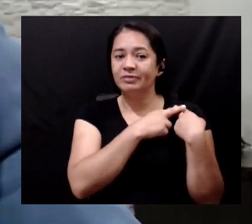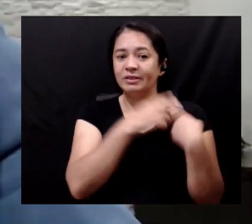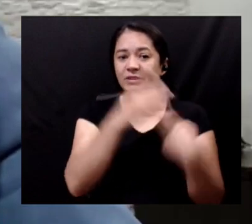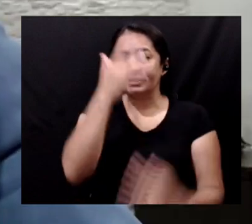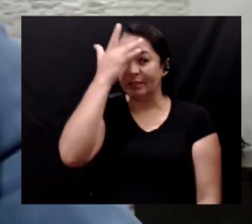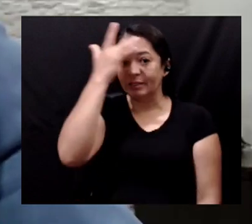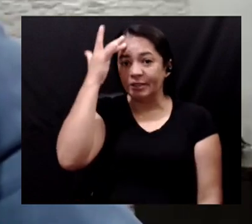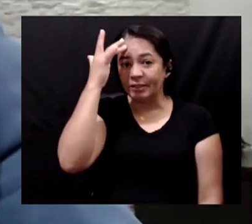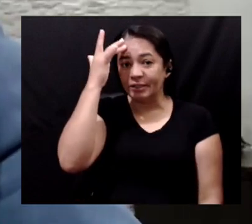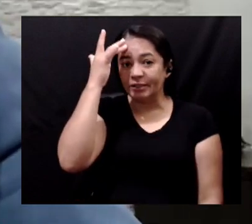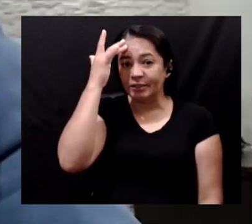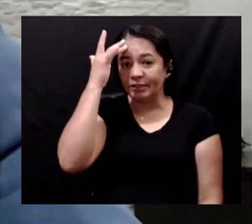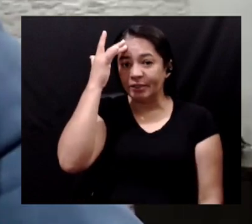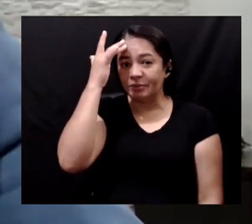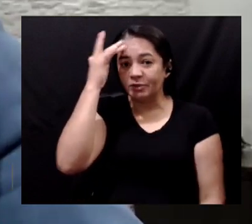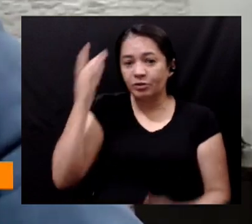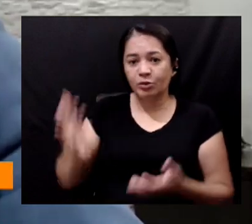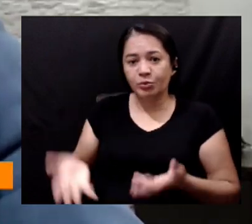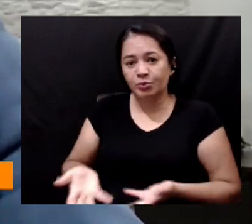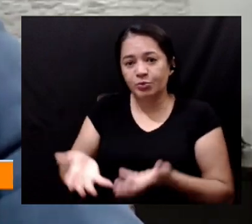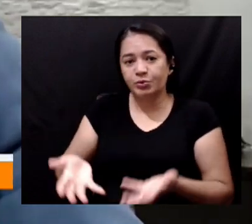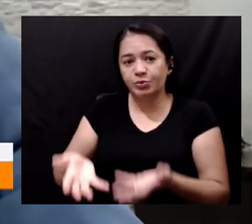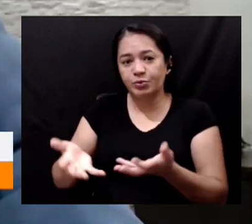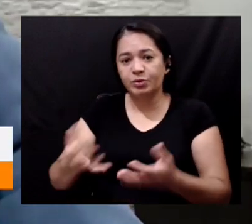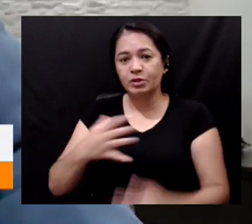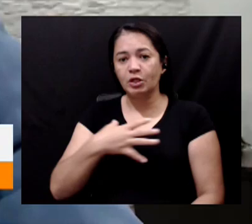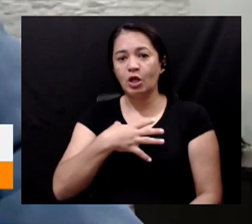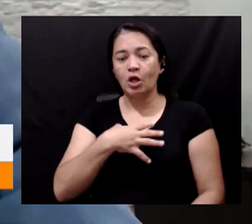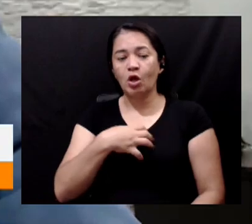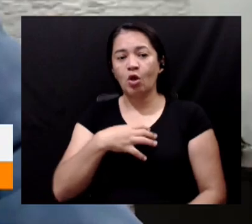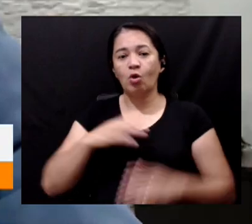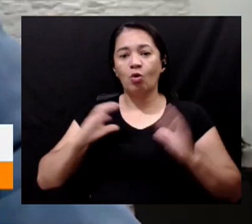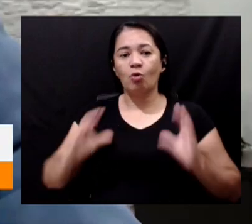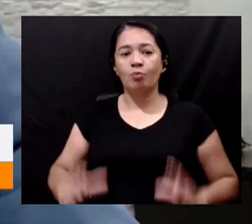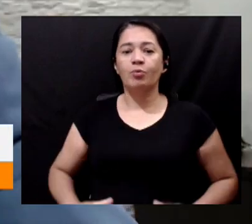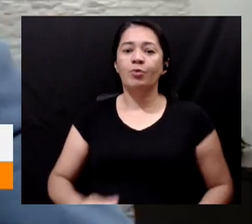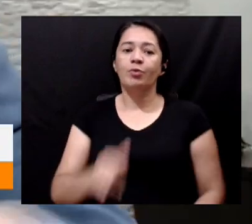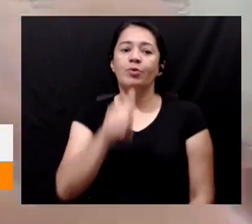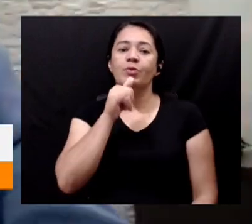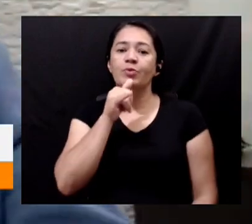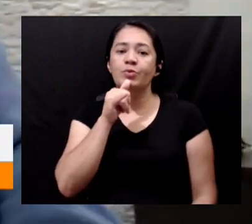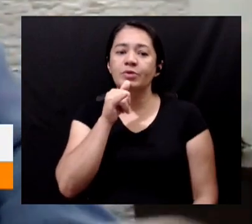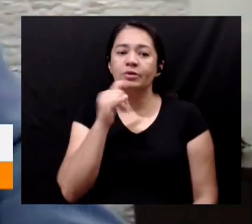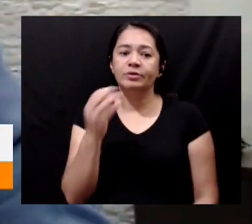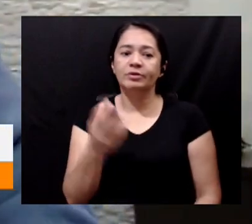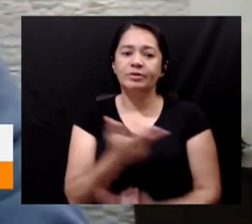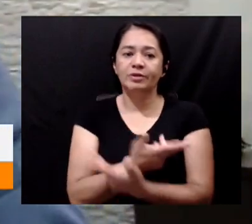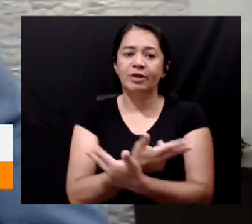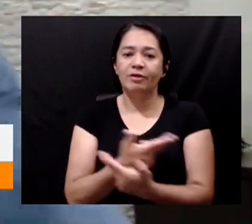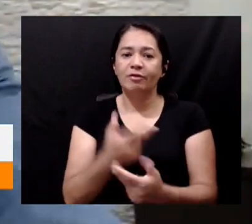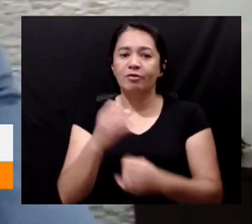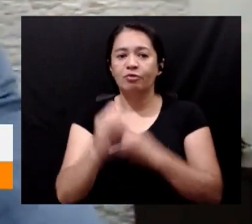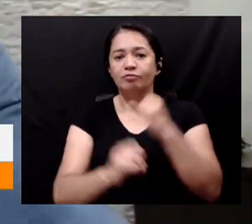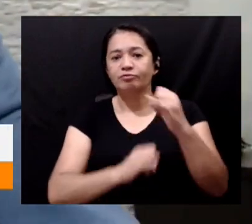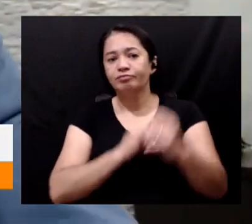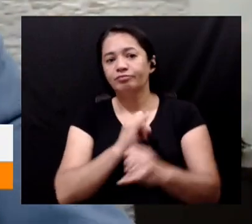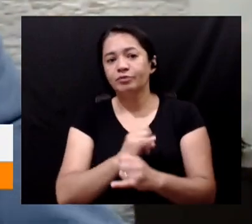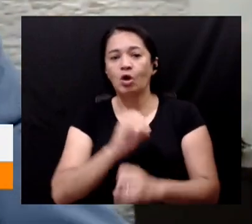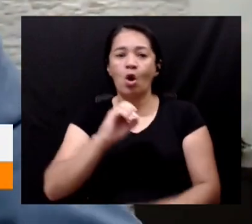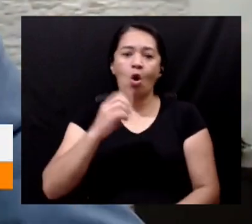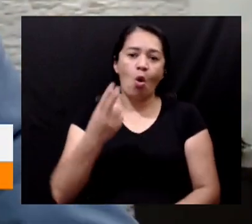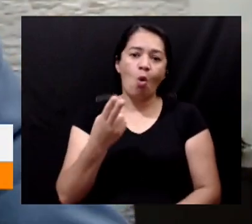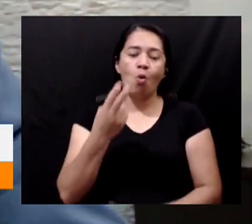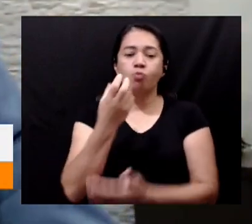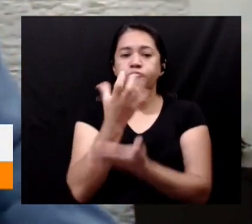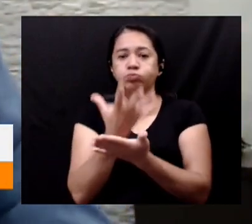induzindo, digamos que, um comportamento desse, seria, por exemplo, um usuário da rede social ou de algum aplicativo que esteja já fazendo